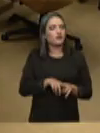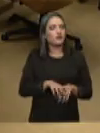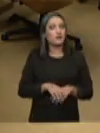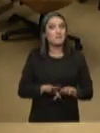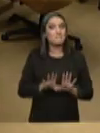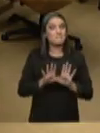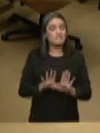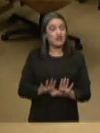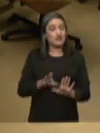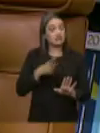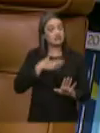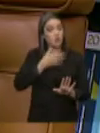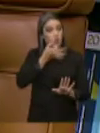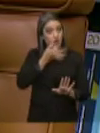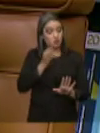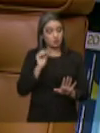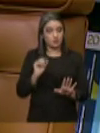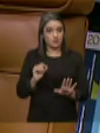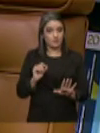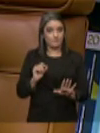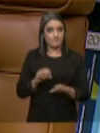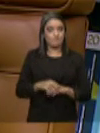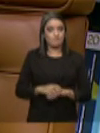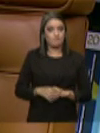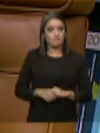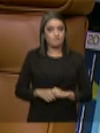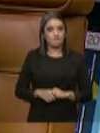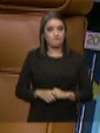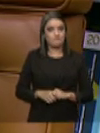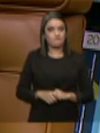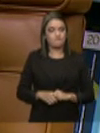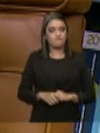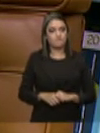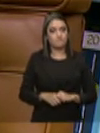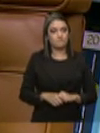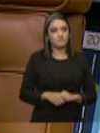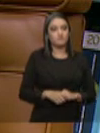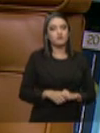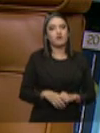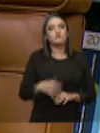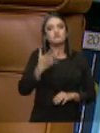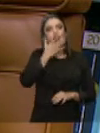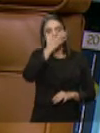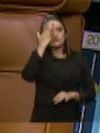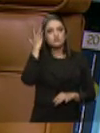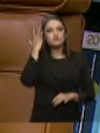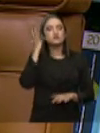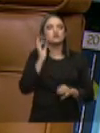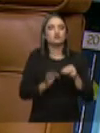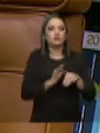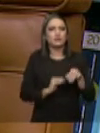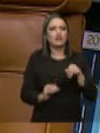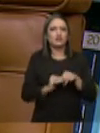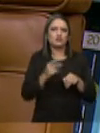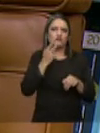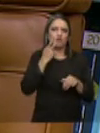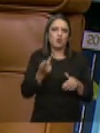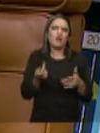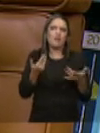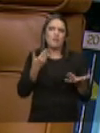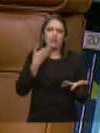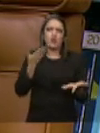só penso que a posição dos que queriam que valesse a partir de agora coincidiria mais com a aplicação